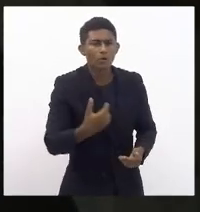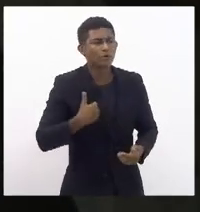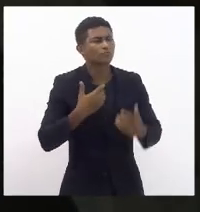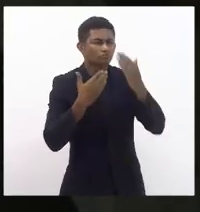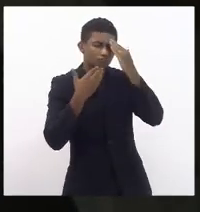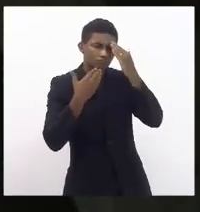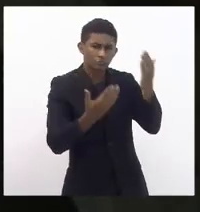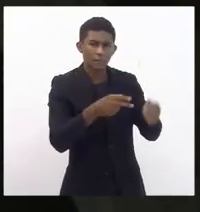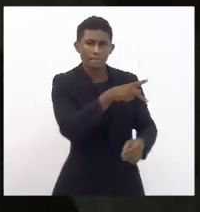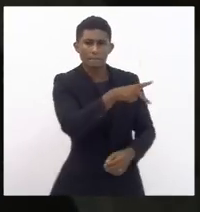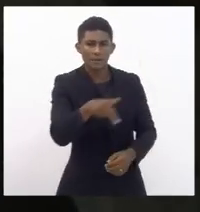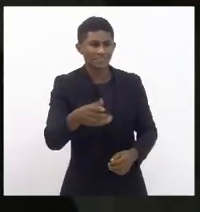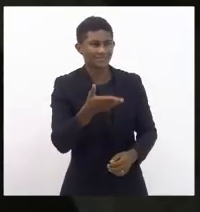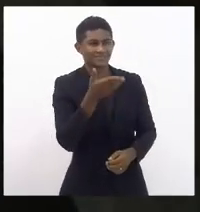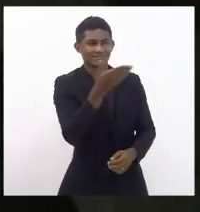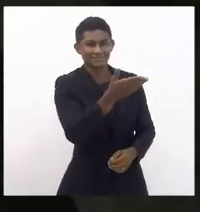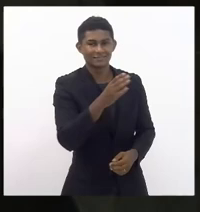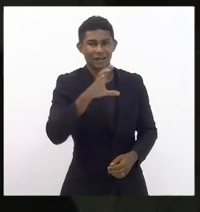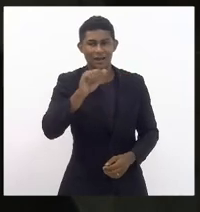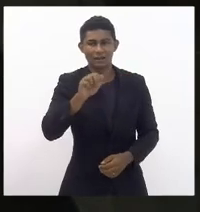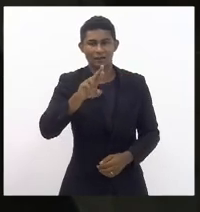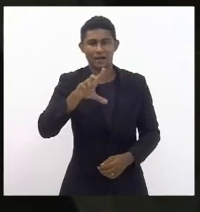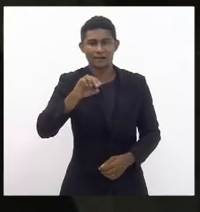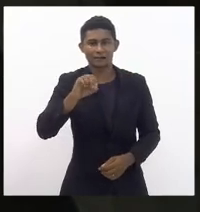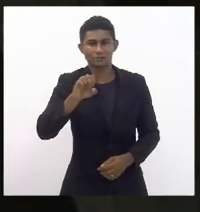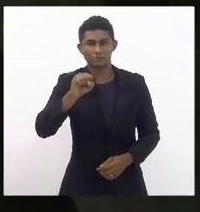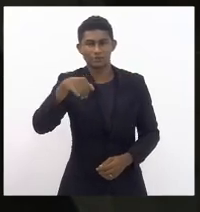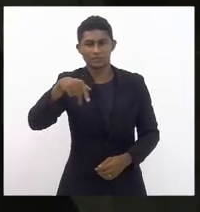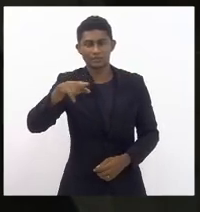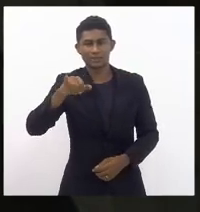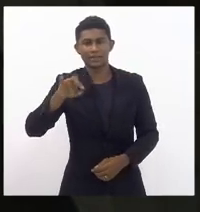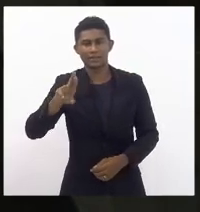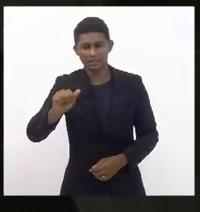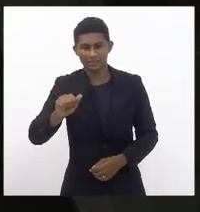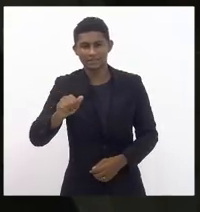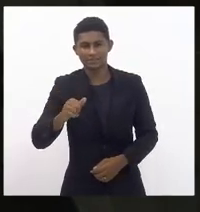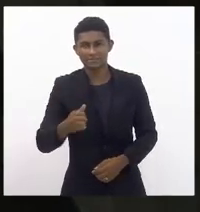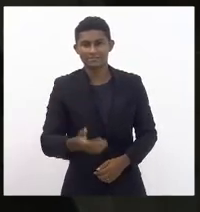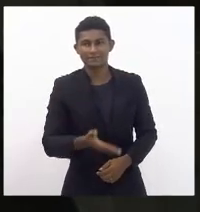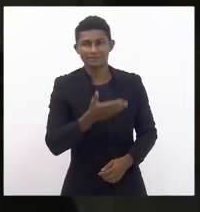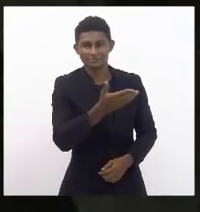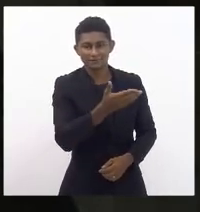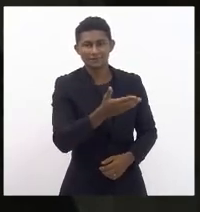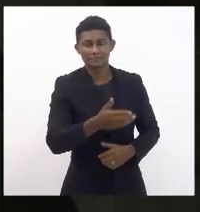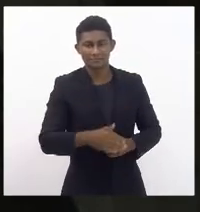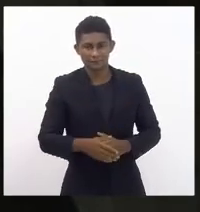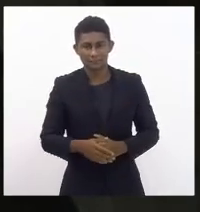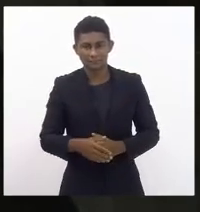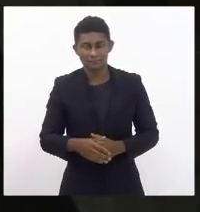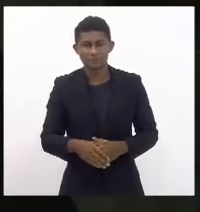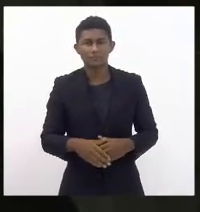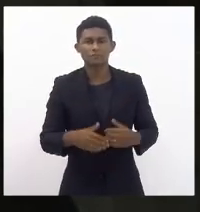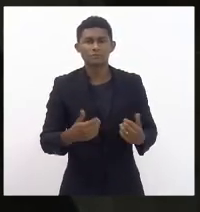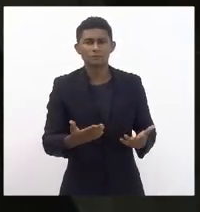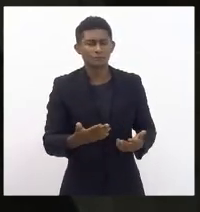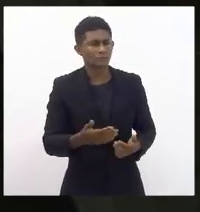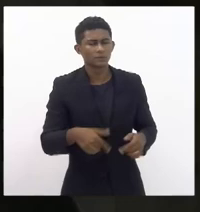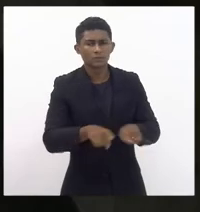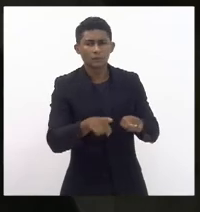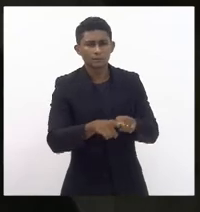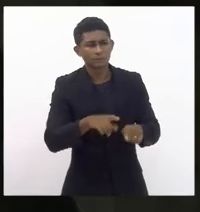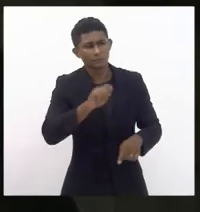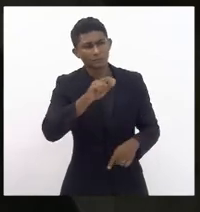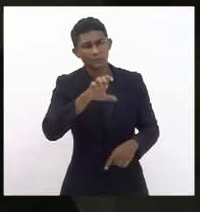ao presidente Nacional do PSB Carlos Siqueira Pernambucano como minha falecida mãe e ao Deputado Alessandro Molon